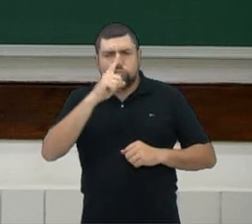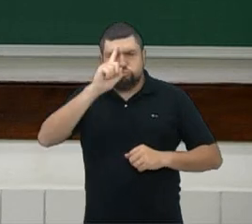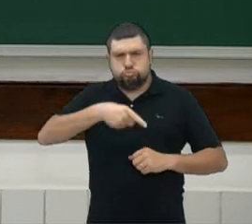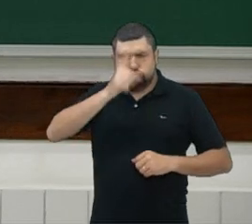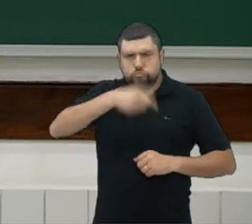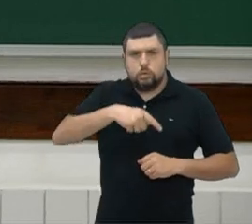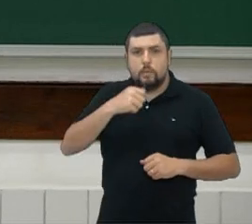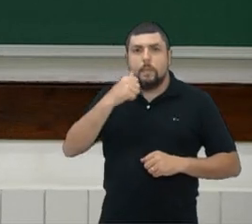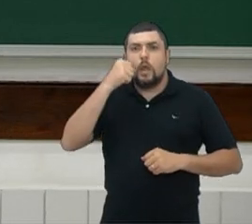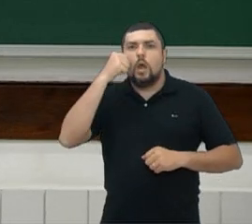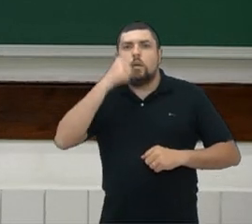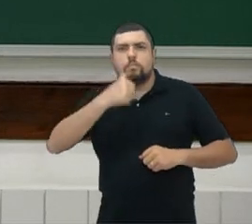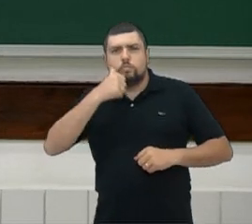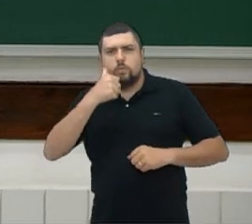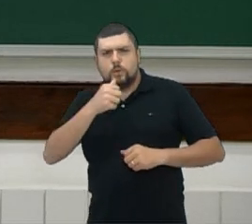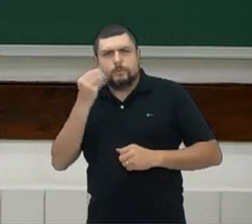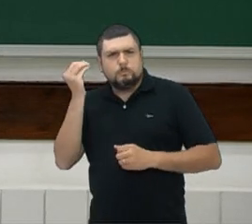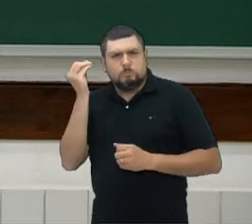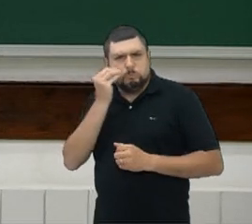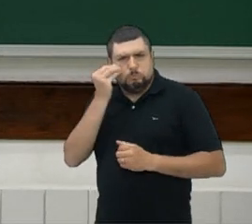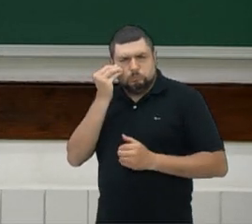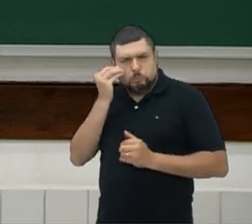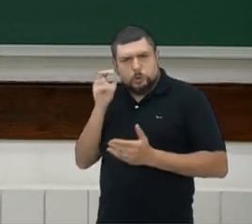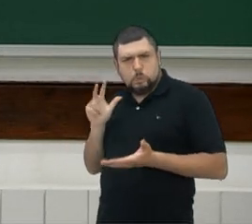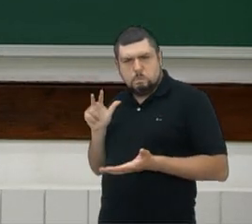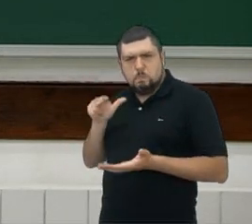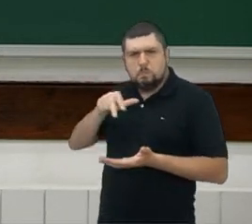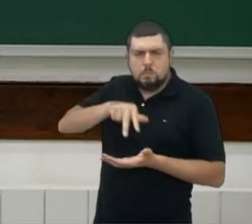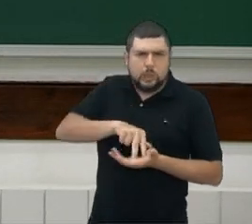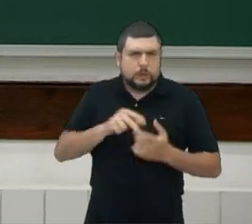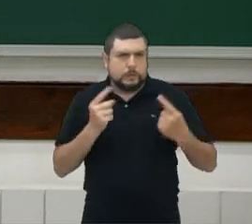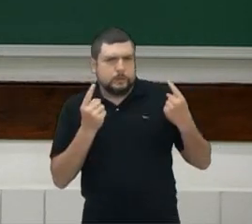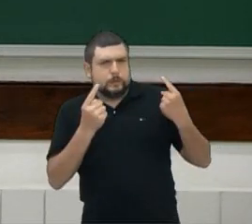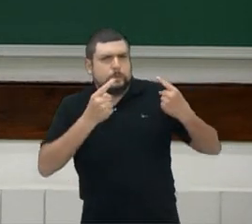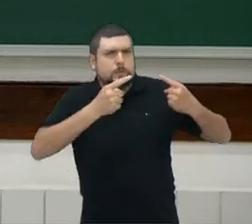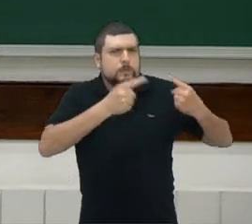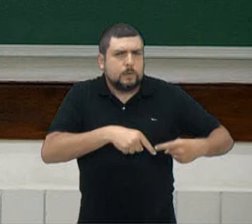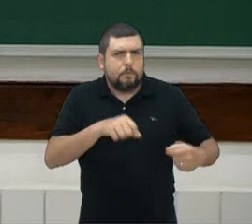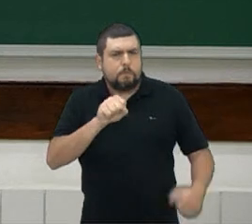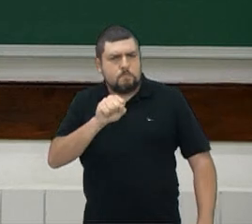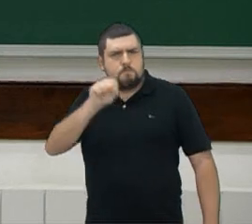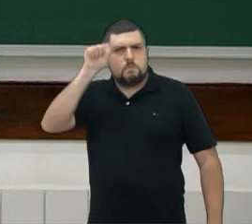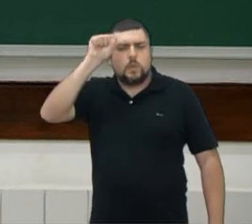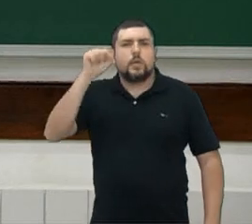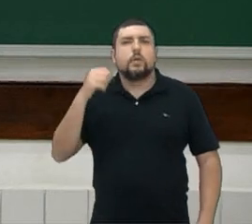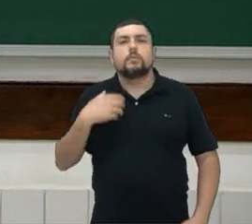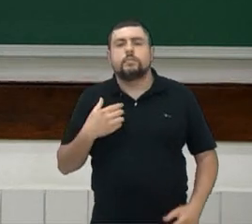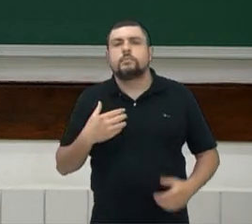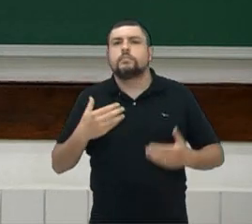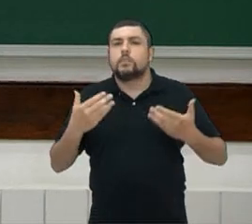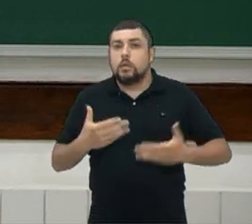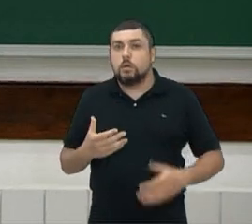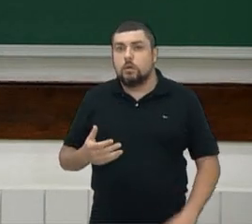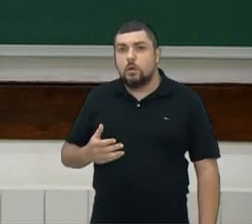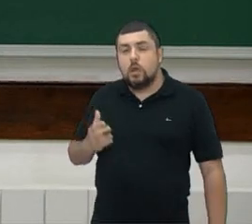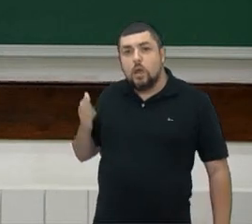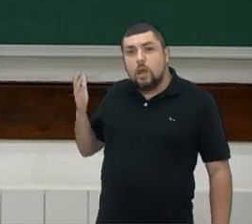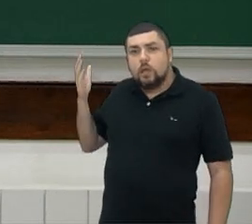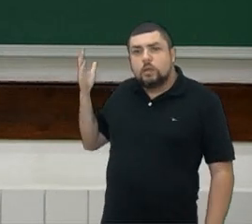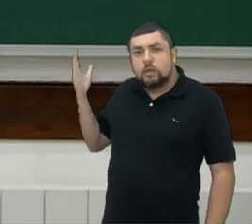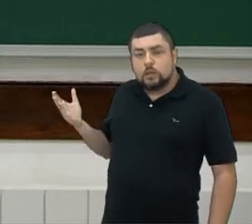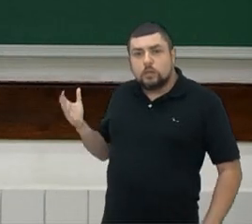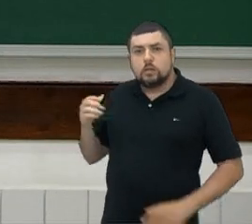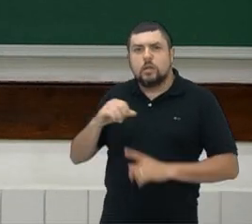de respeito à igualdade e tudo mais. E nós pensarmos que nós estamos falando de uma sociedade de 3 mil anos atrás,